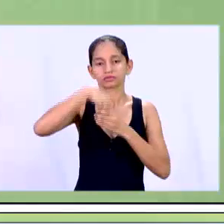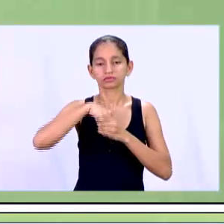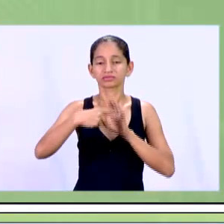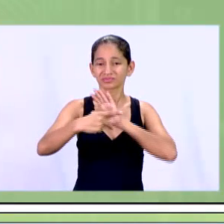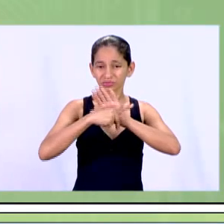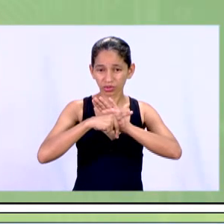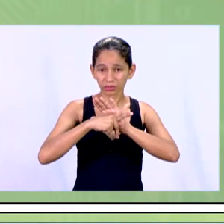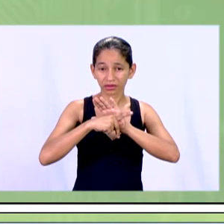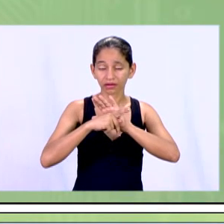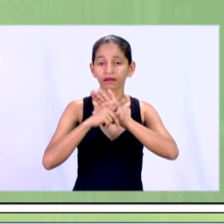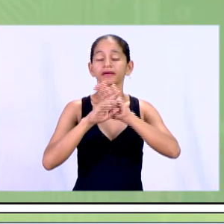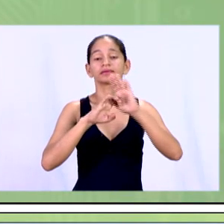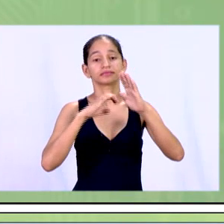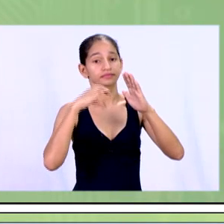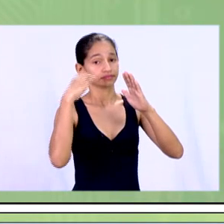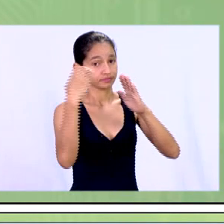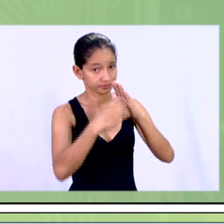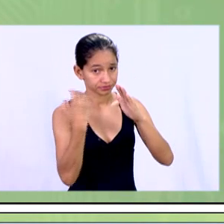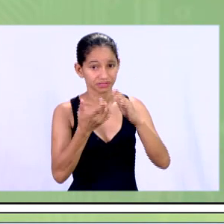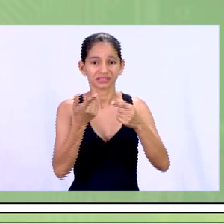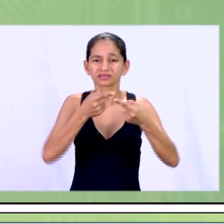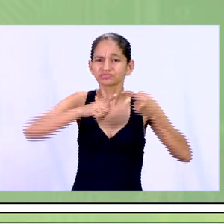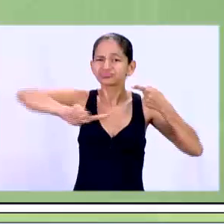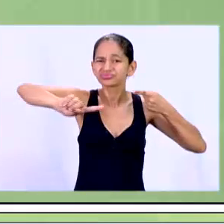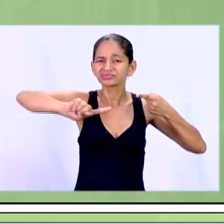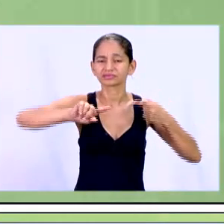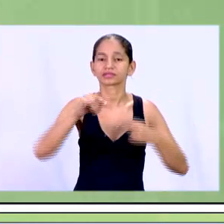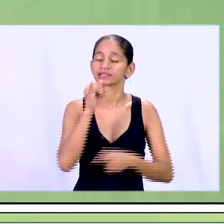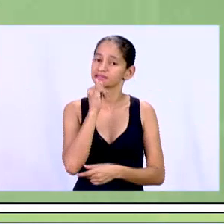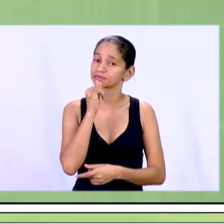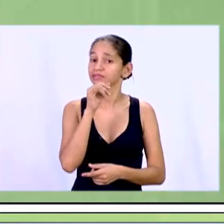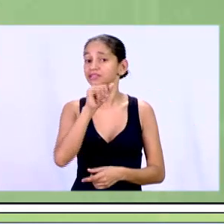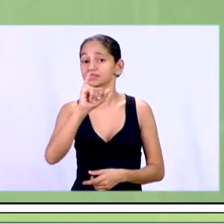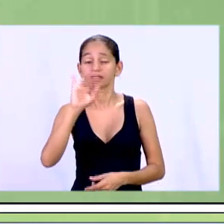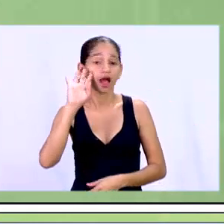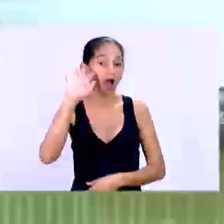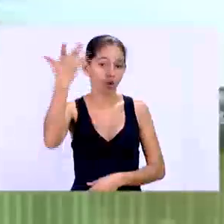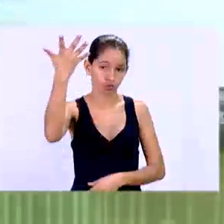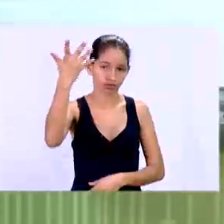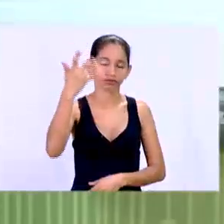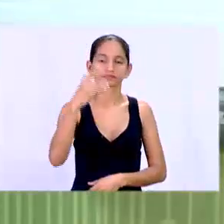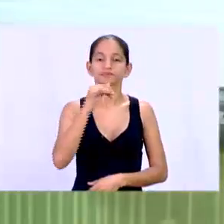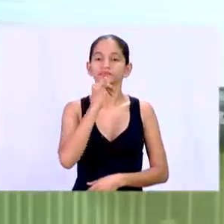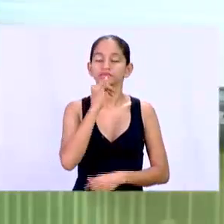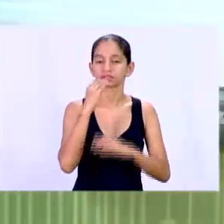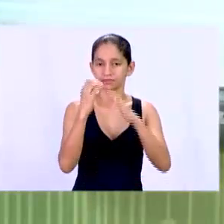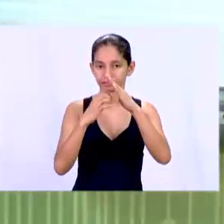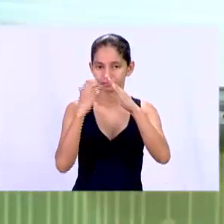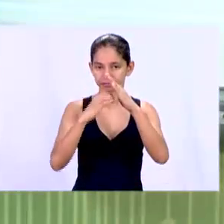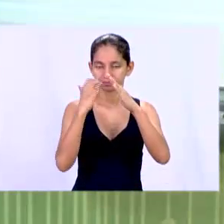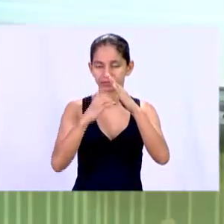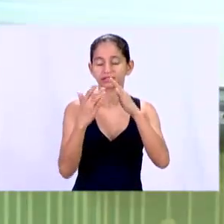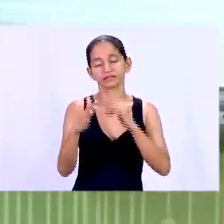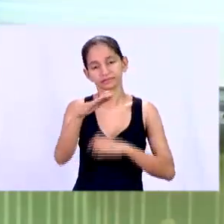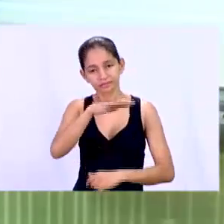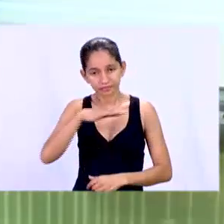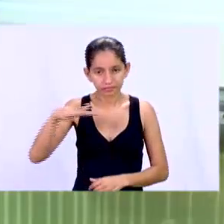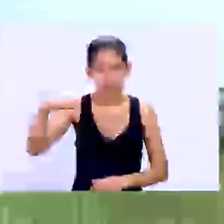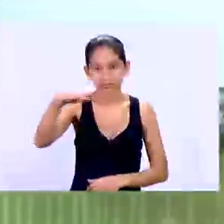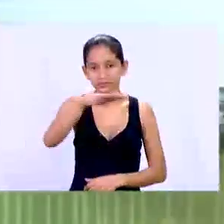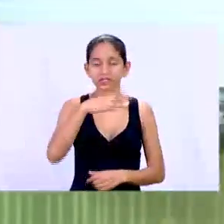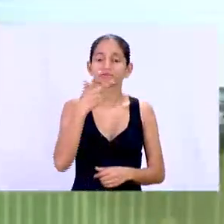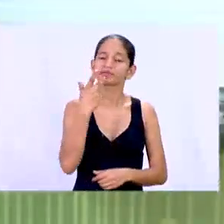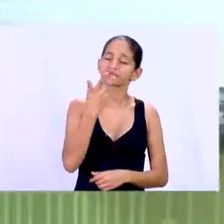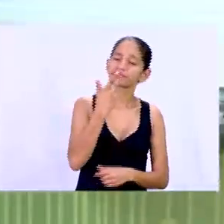isso aqui também é um ponto que é bem interessante, porque às vezes você trabalha numa empresa e a empresa prega